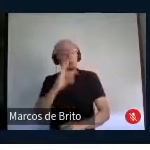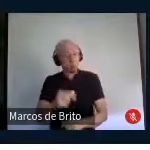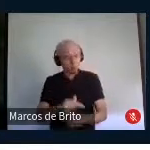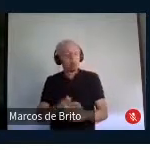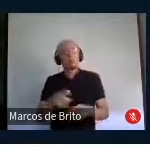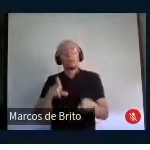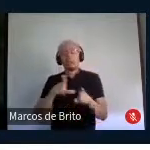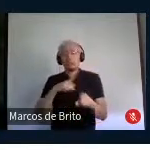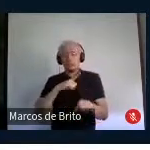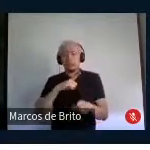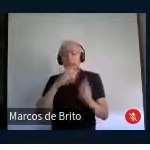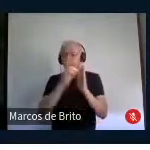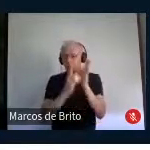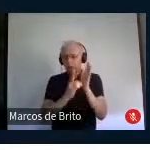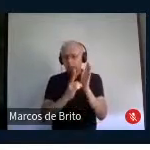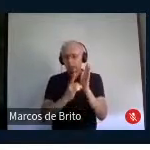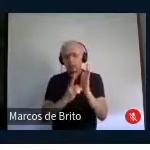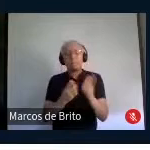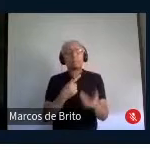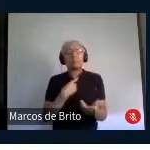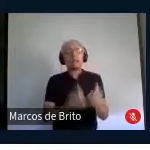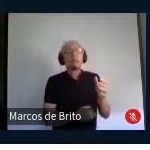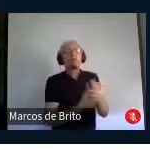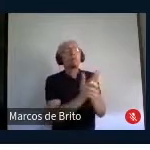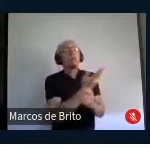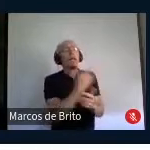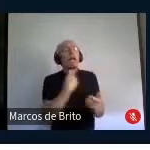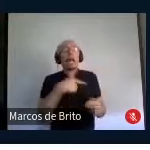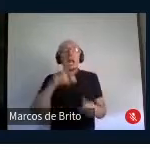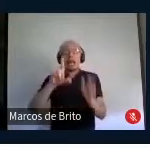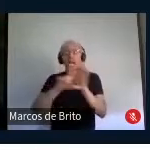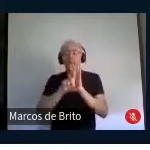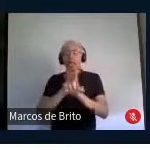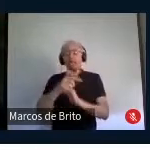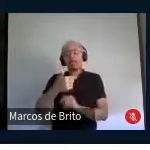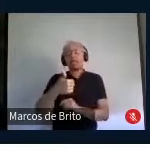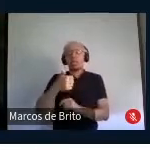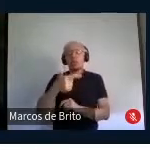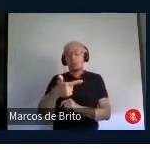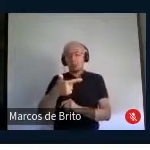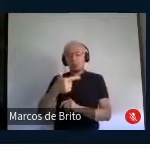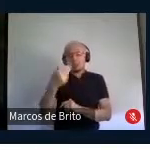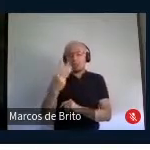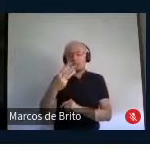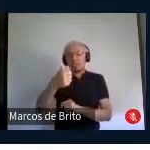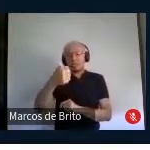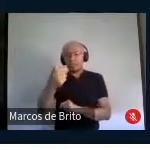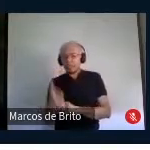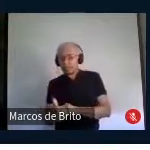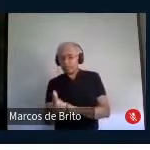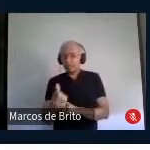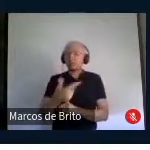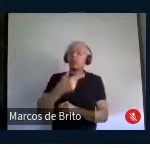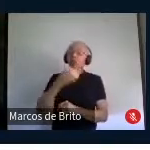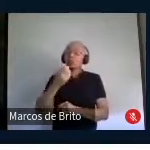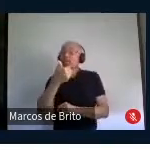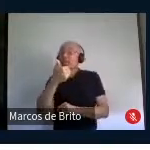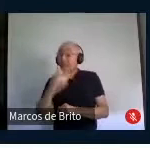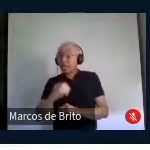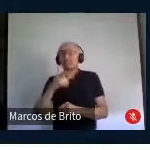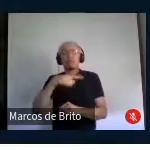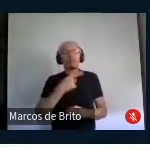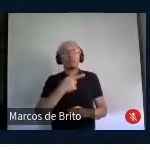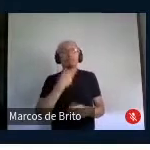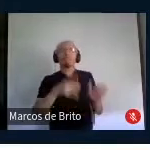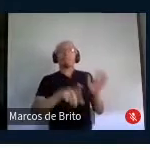seu reconhecimento profissional, ele é expresso pela Lei 12.316, de 2010, que reconhece o